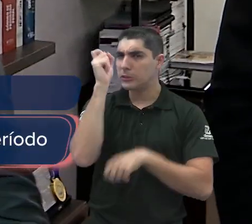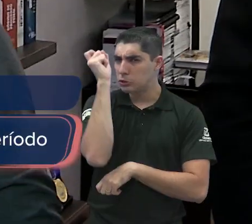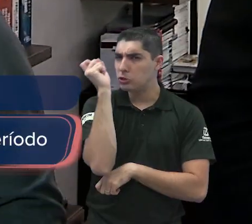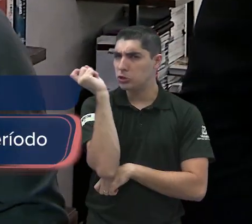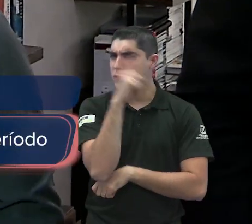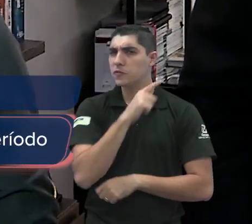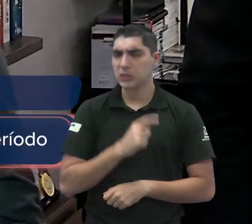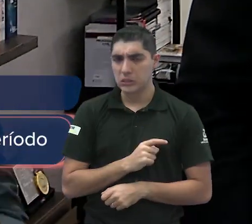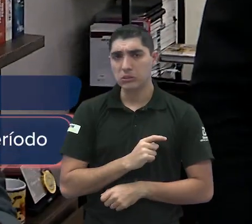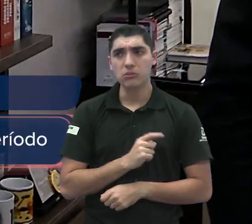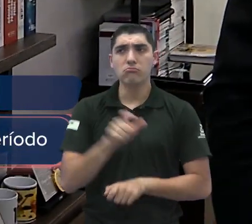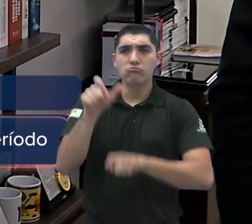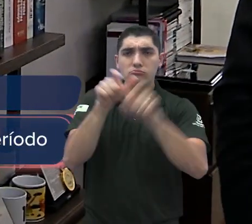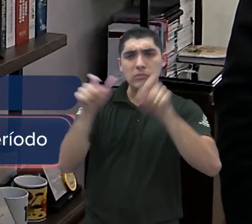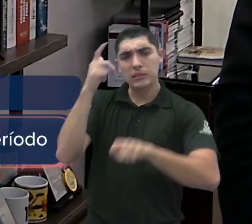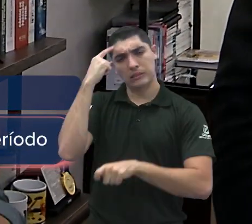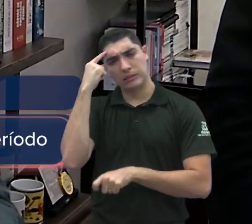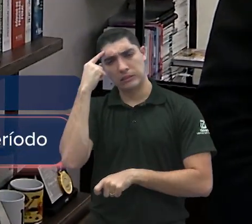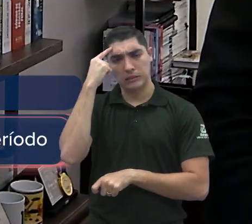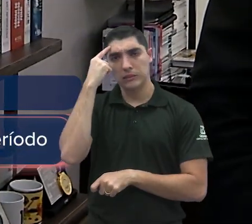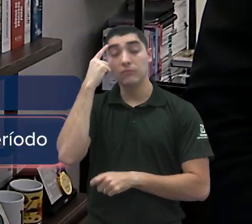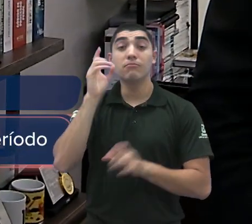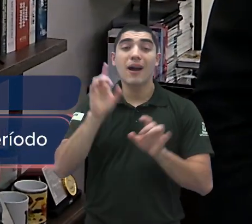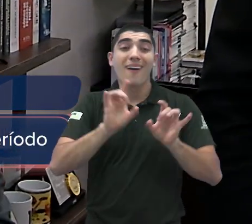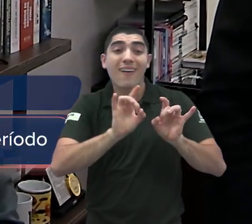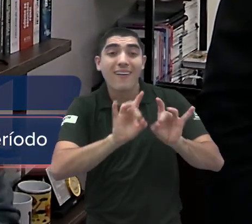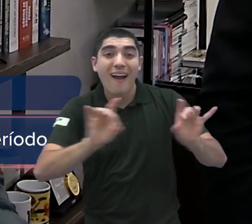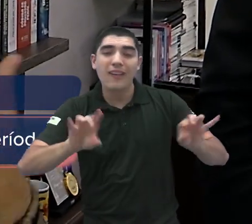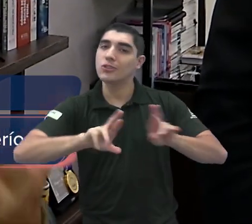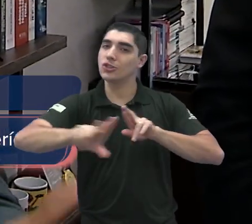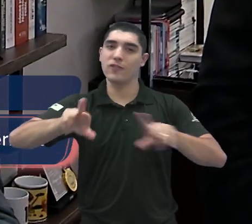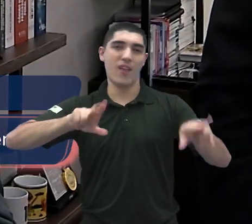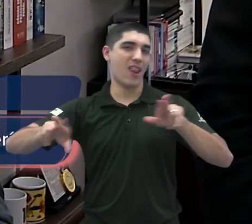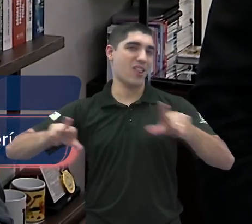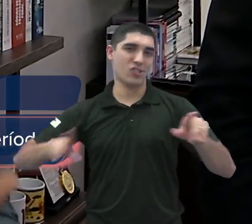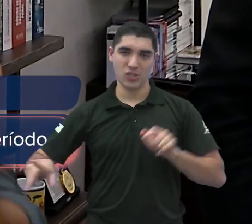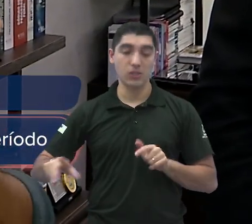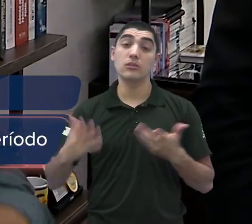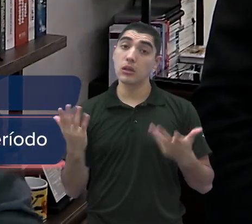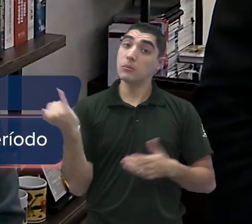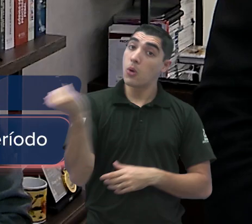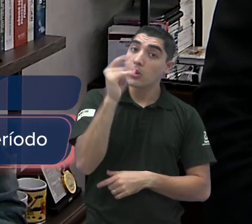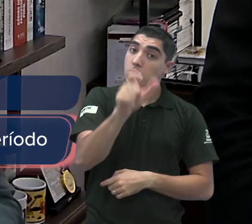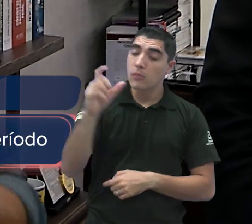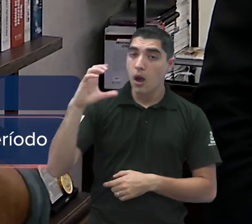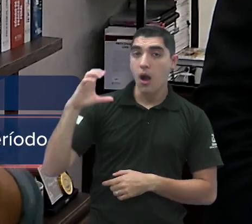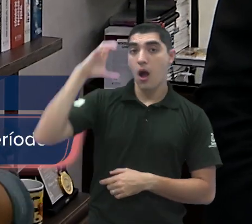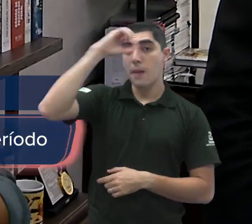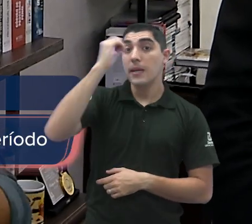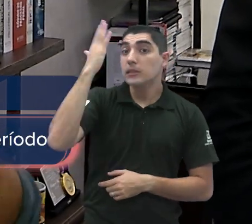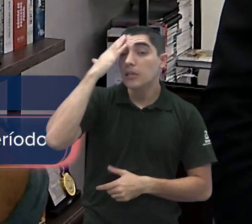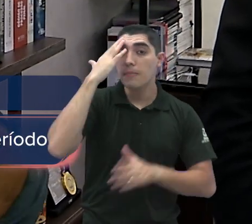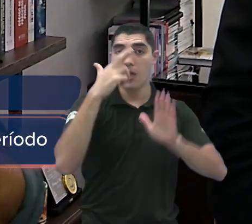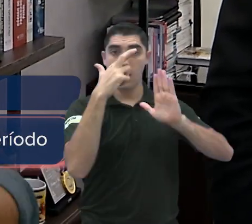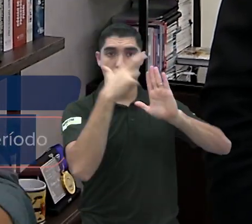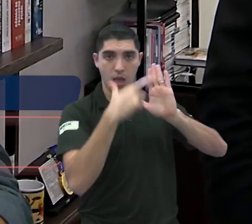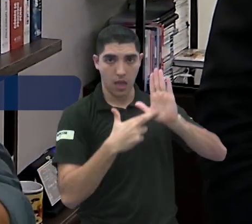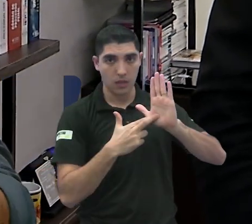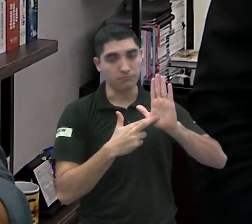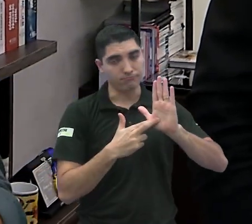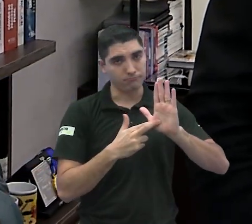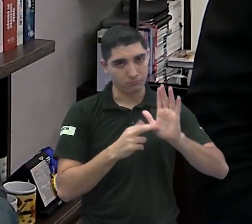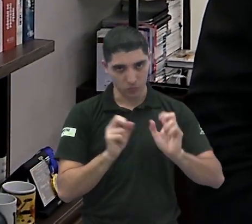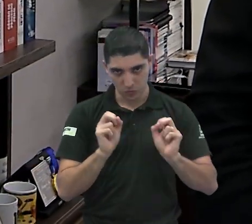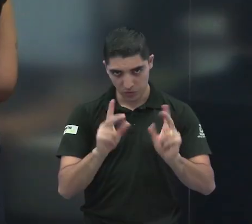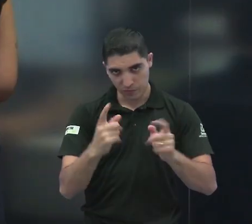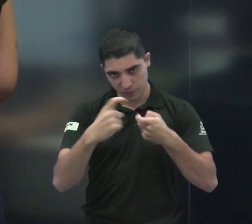assunto complexo, que muitas vezes tem que ser analisado caso a caso, como funciona, né? Mas é bom para as pessoas ficarem ligadas